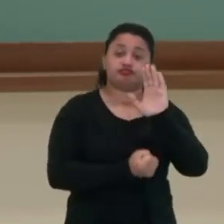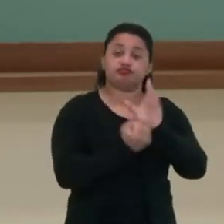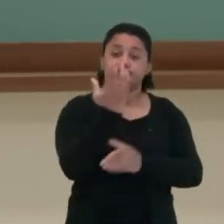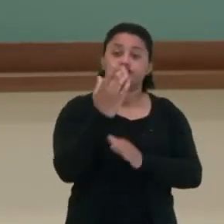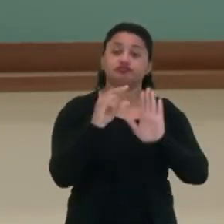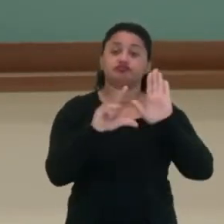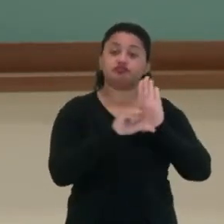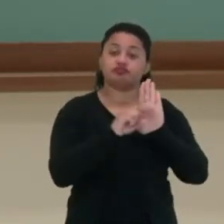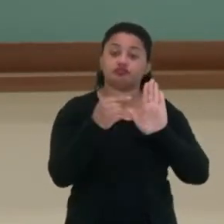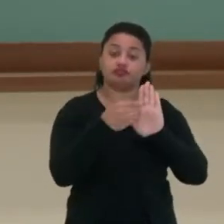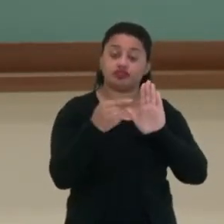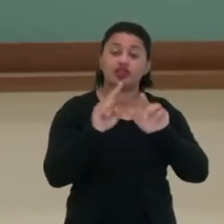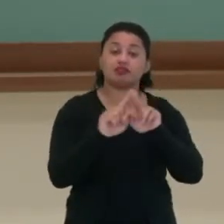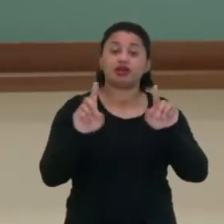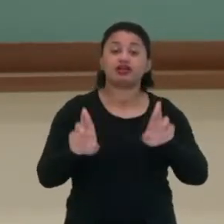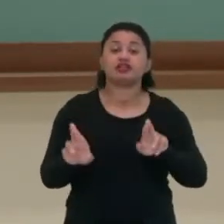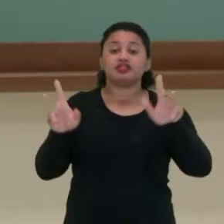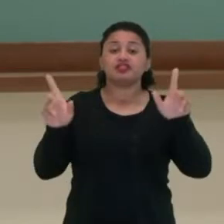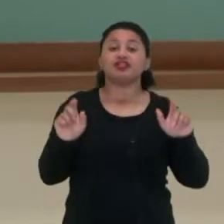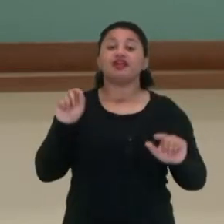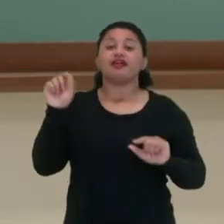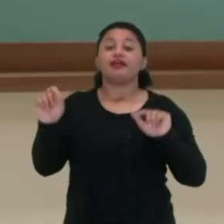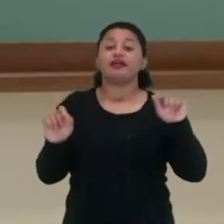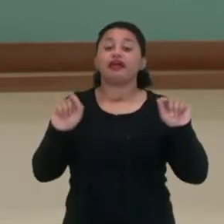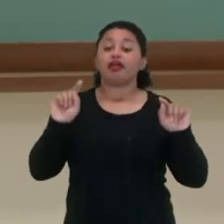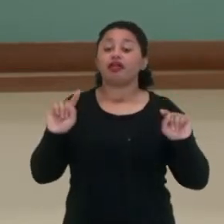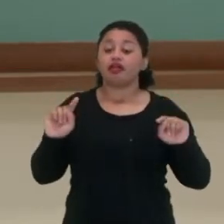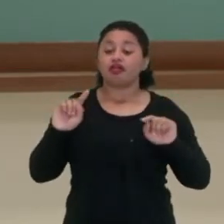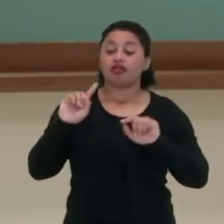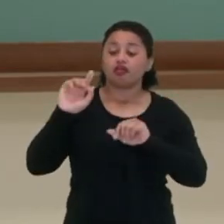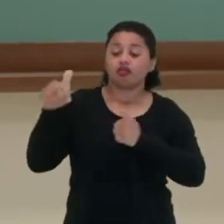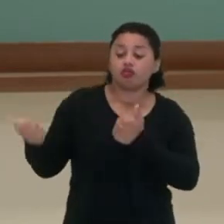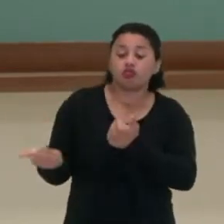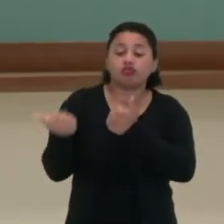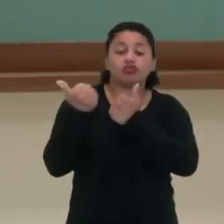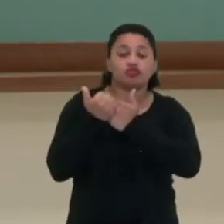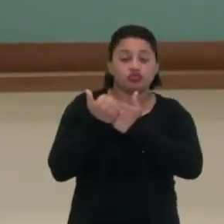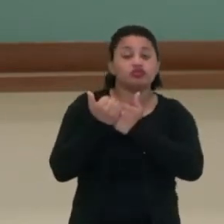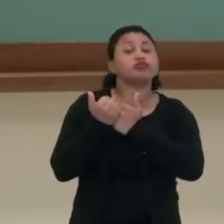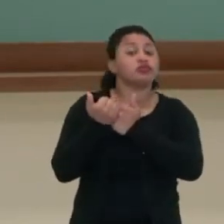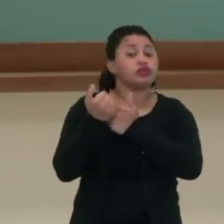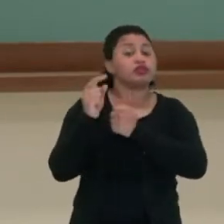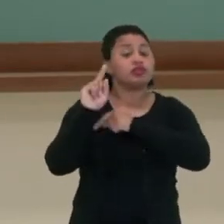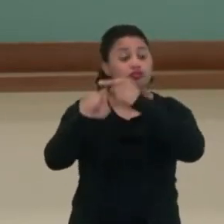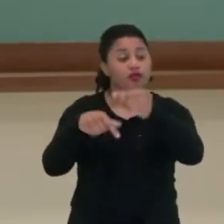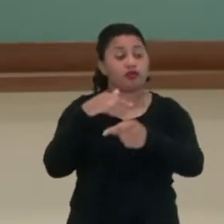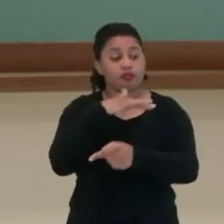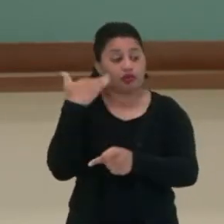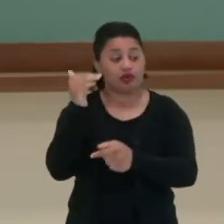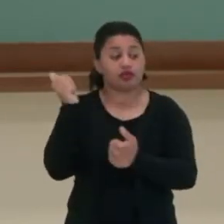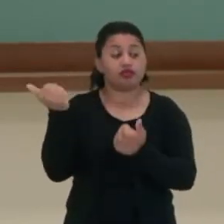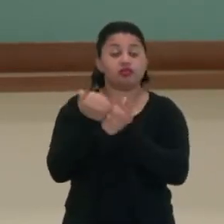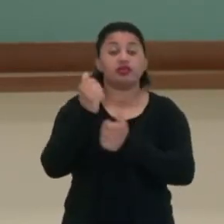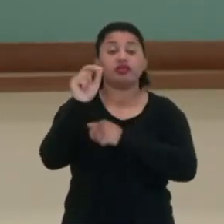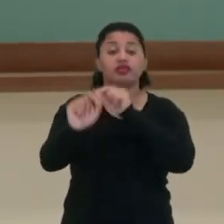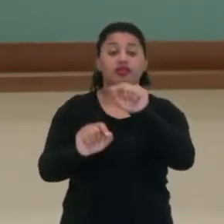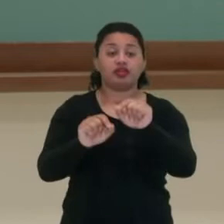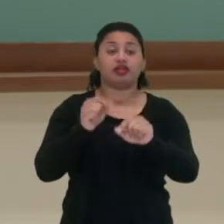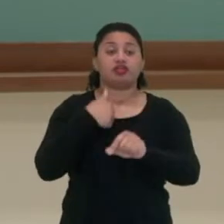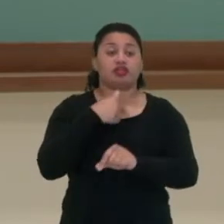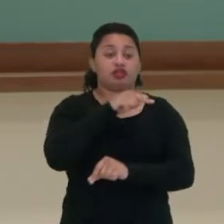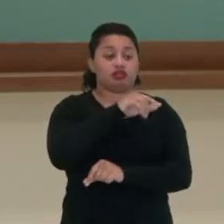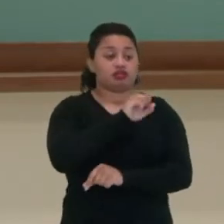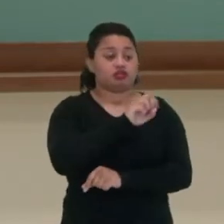grande divergência está entre quem iria suceder Maomé após a morte dele. E aí sunitas e